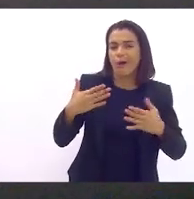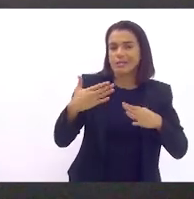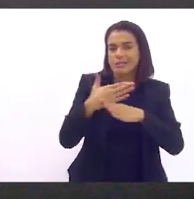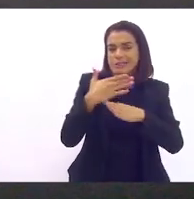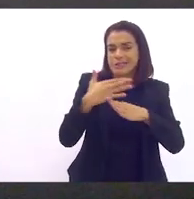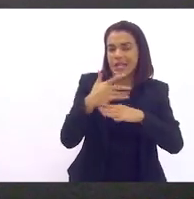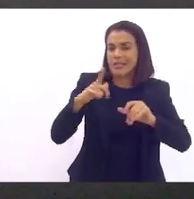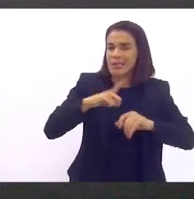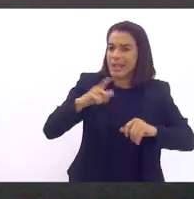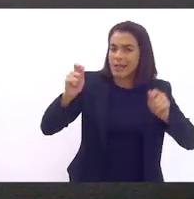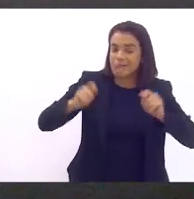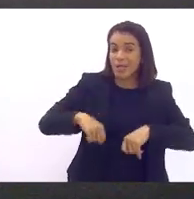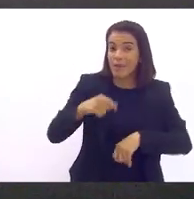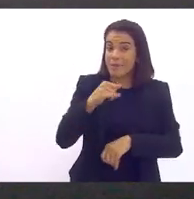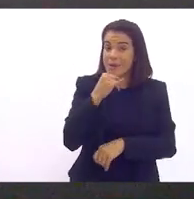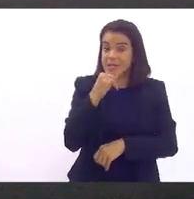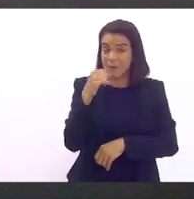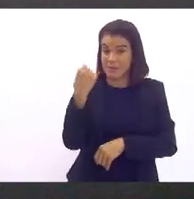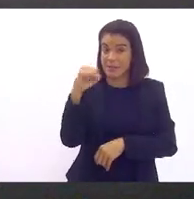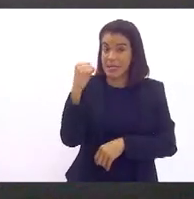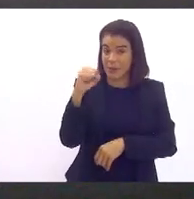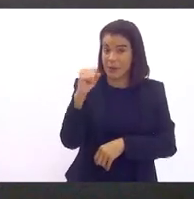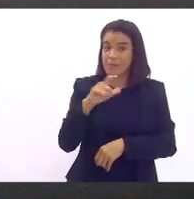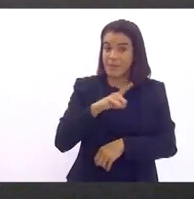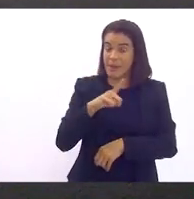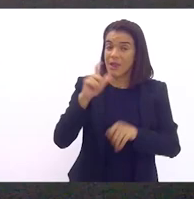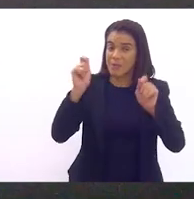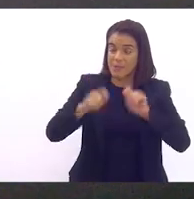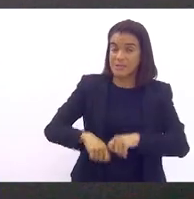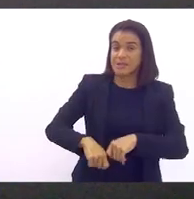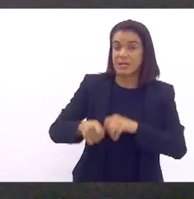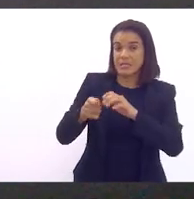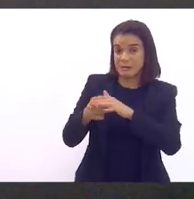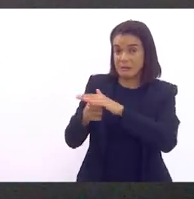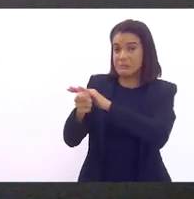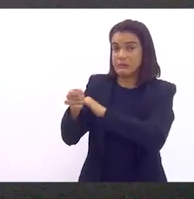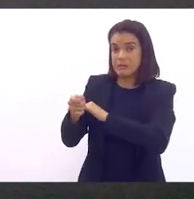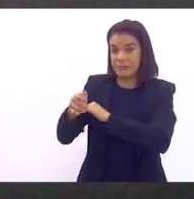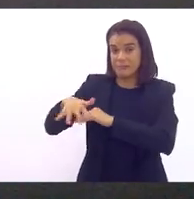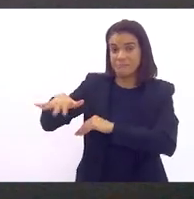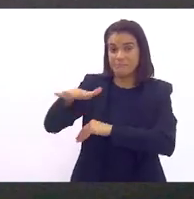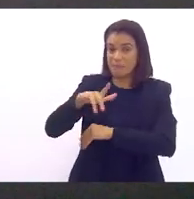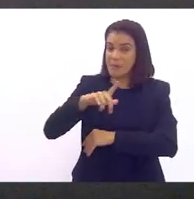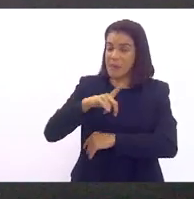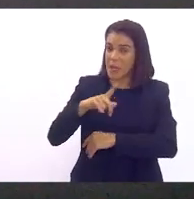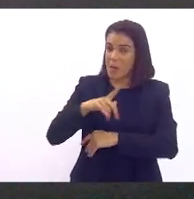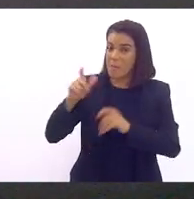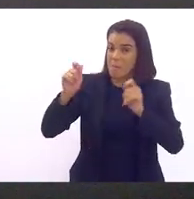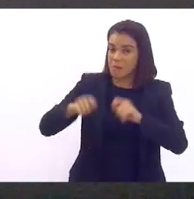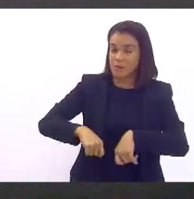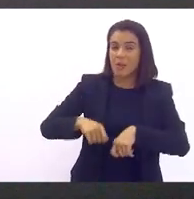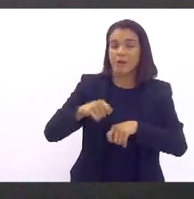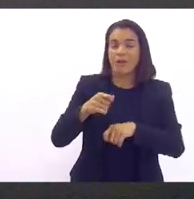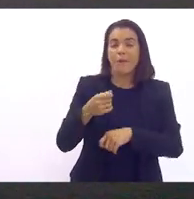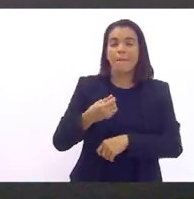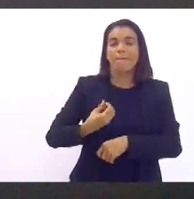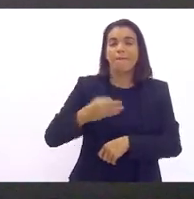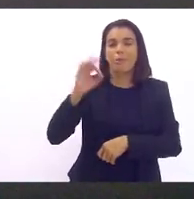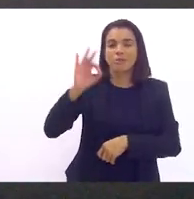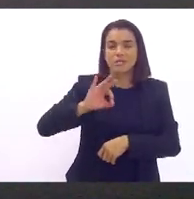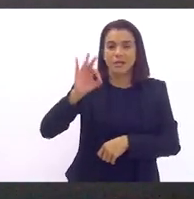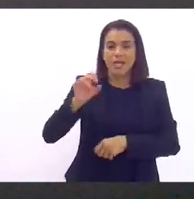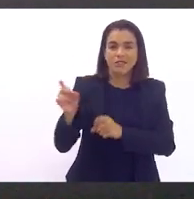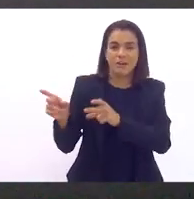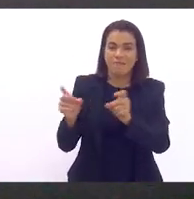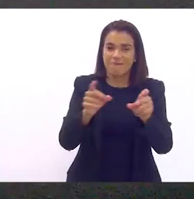investimento squar por tem capacidade de investimento Saquarema tá com um um potencial agora com pral eu vi os estudos do Mauro